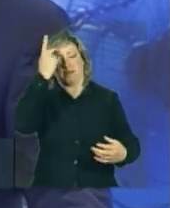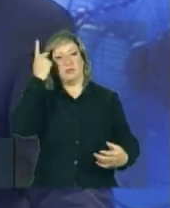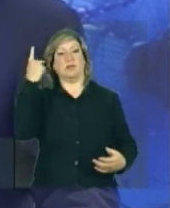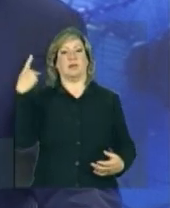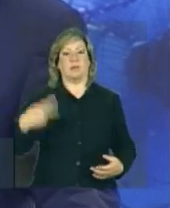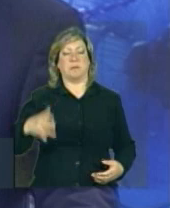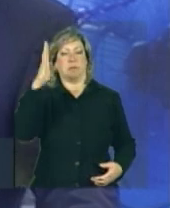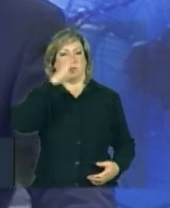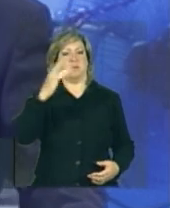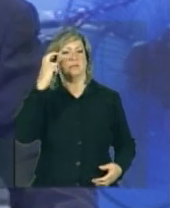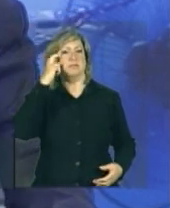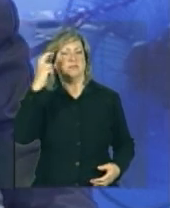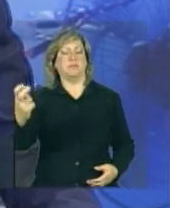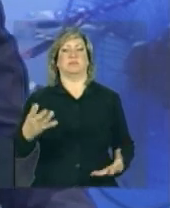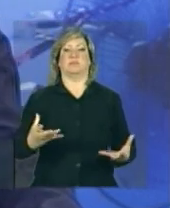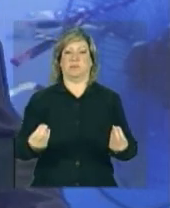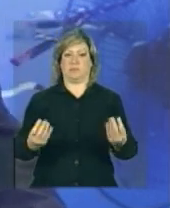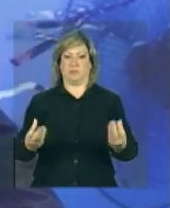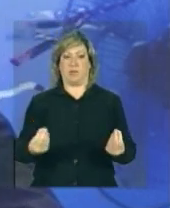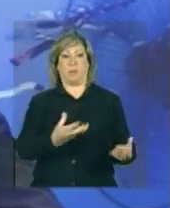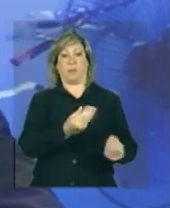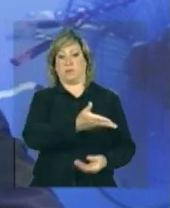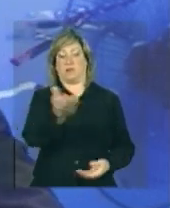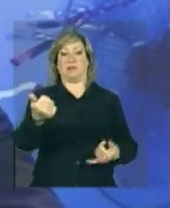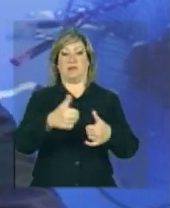brasileiros e muitos deles aqui presentes.